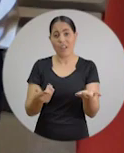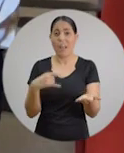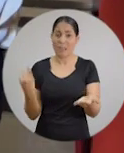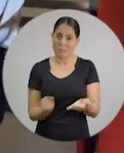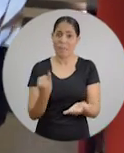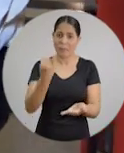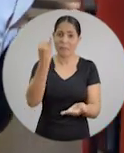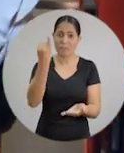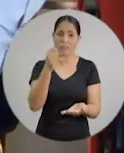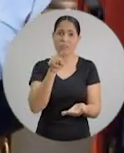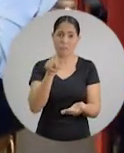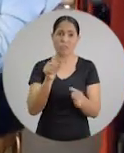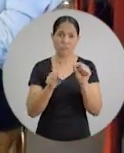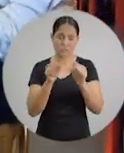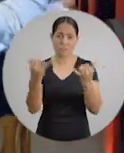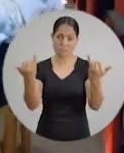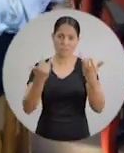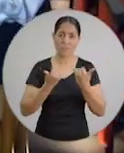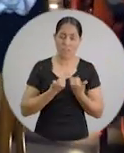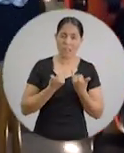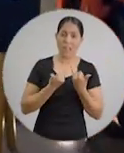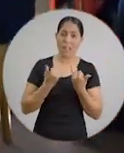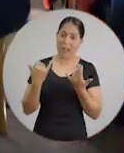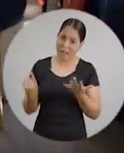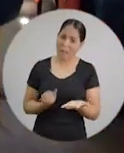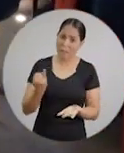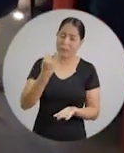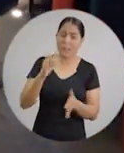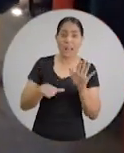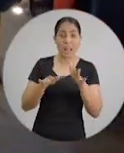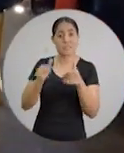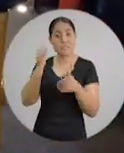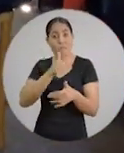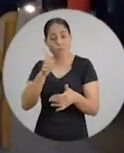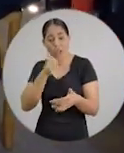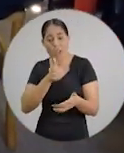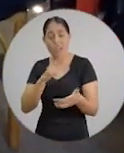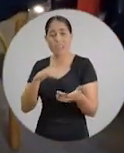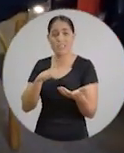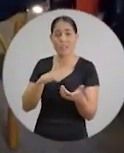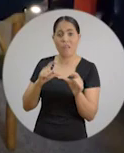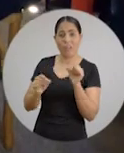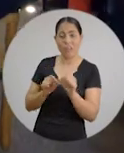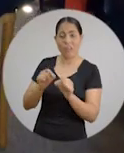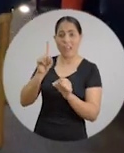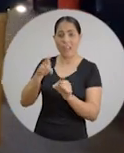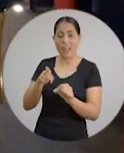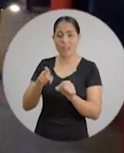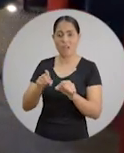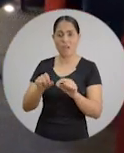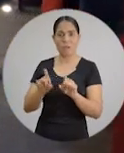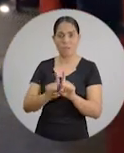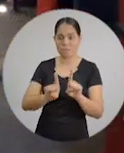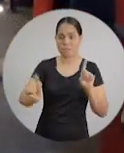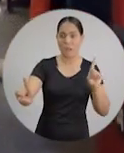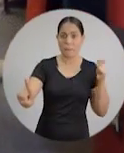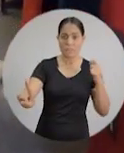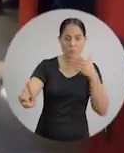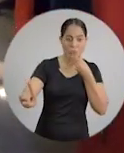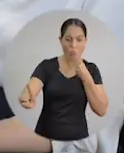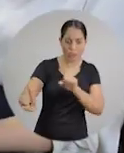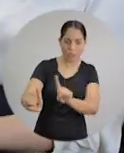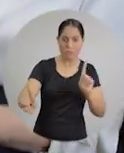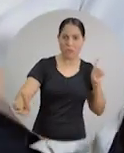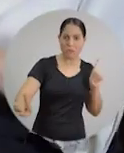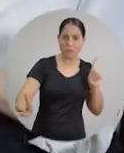você tocou é um ponto realmente muito importante, porque muitas vezes as mulheres vítimas de feminicídio tinham medidas protetivas contra